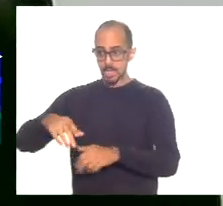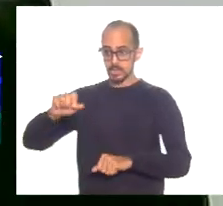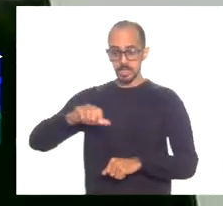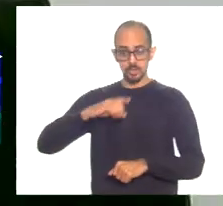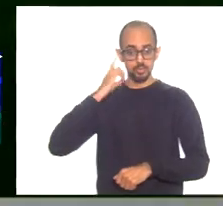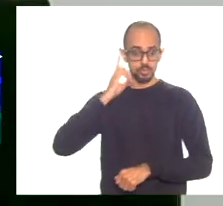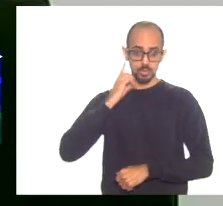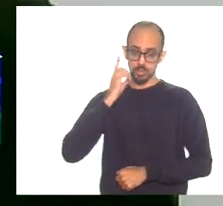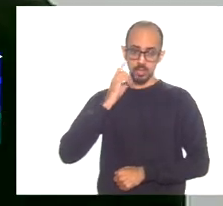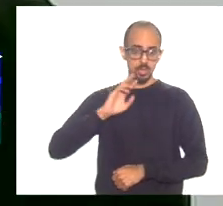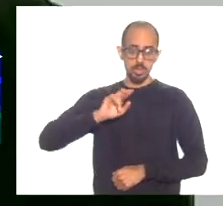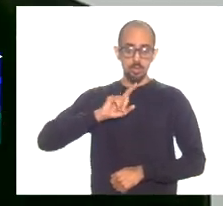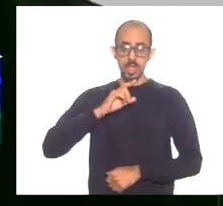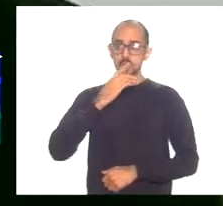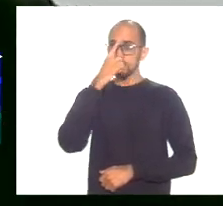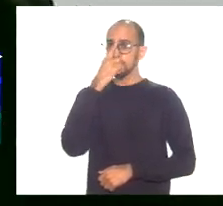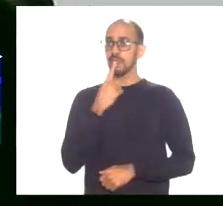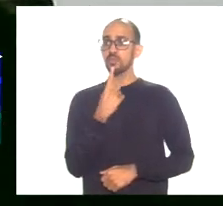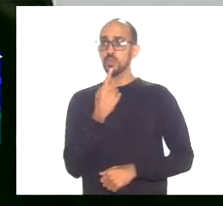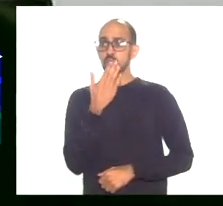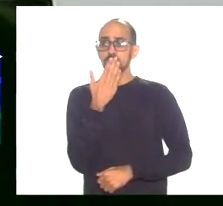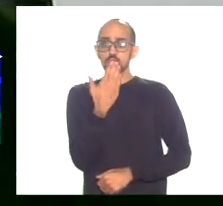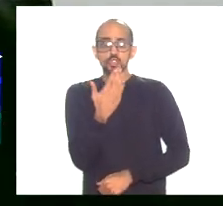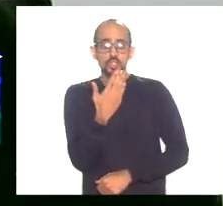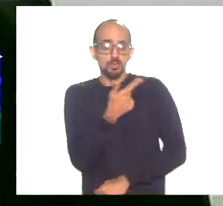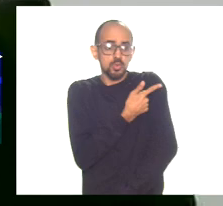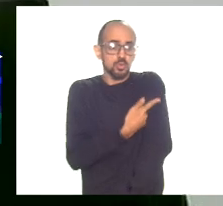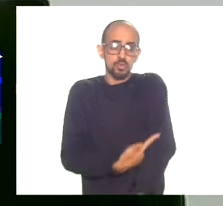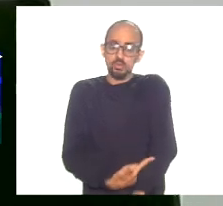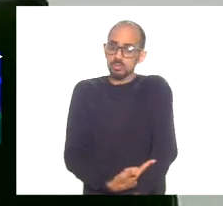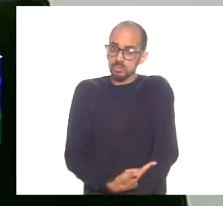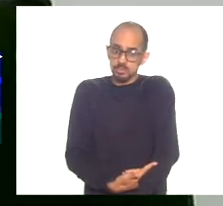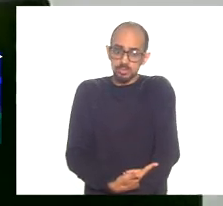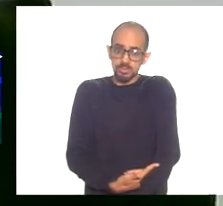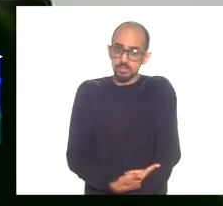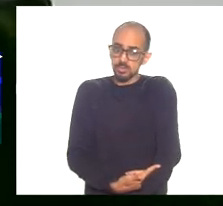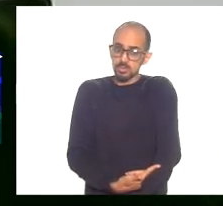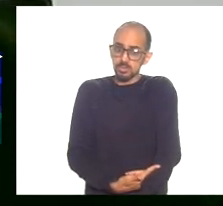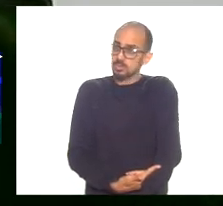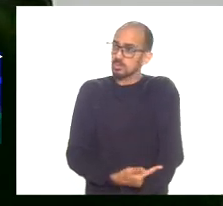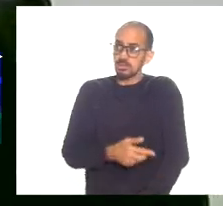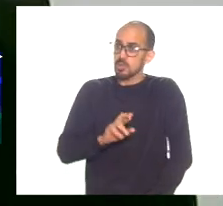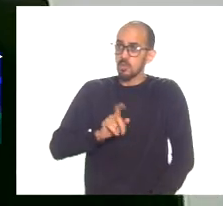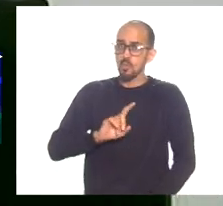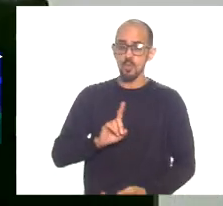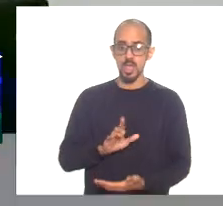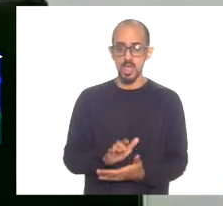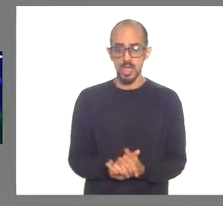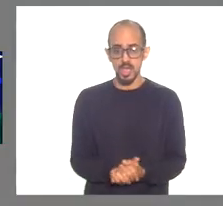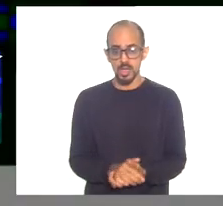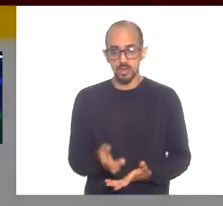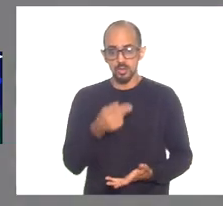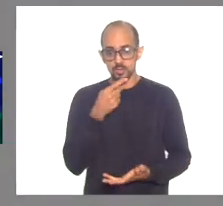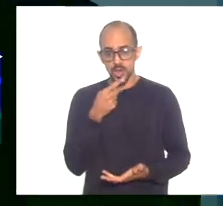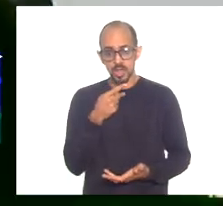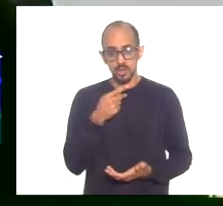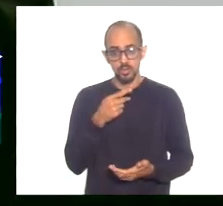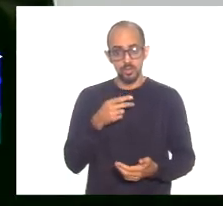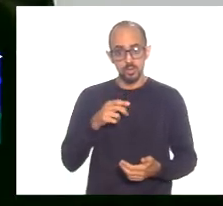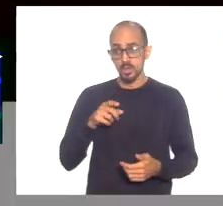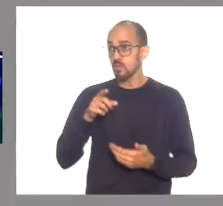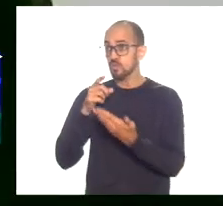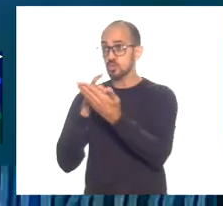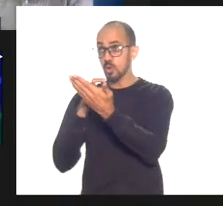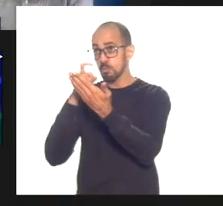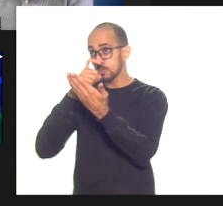perfil do vereador Paulo caso não é a postura deste do governador em exercício Flávio carro e nenhum momento disse para ser você